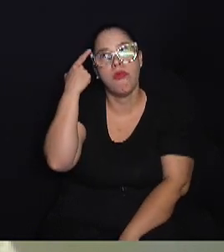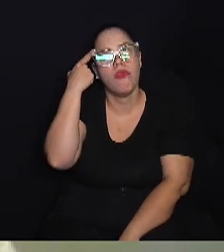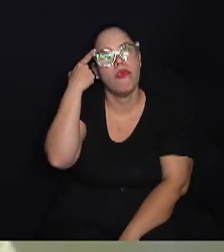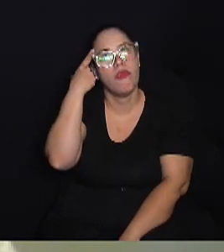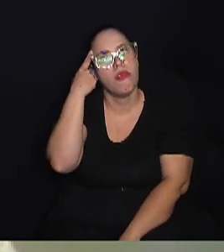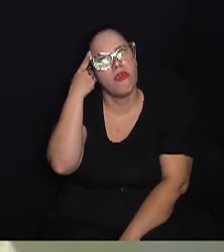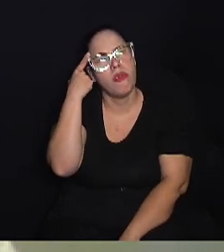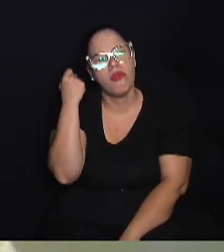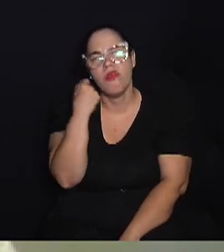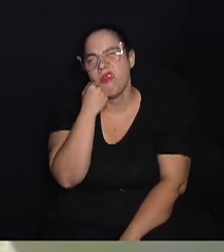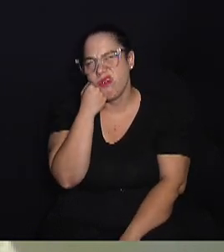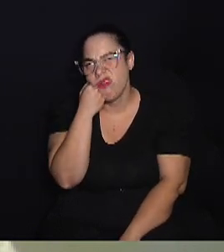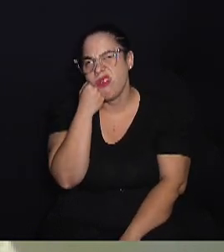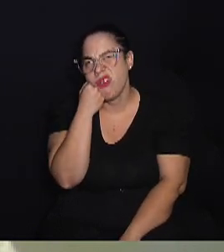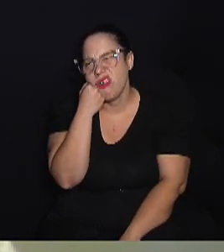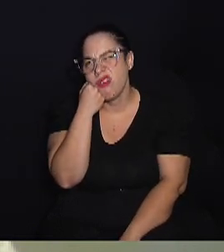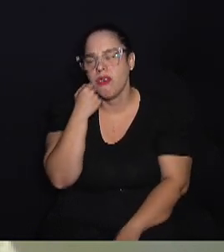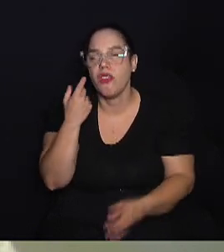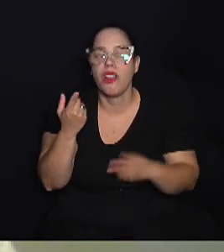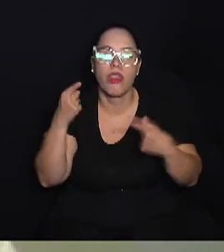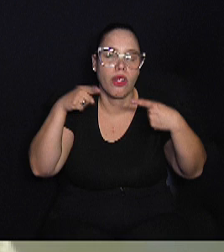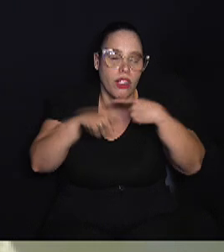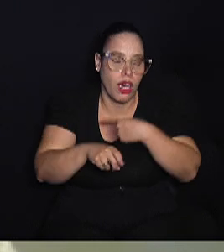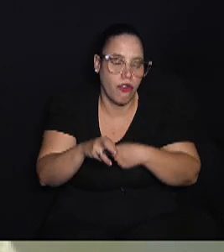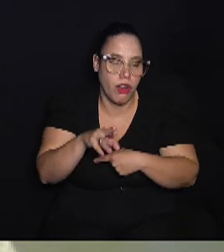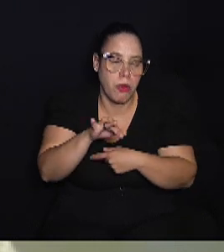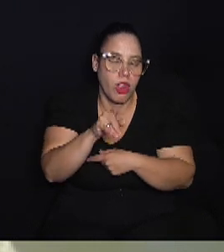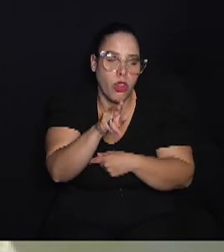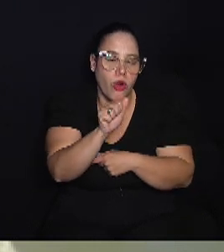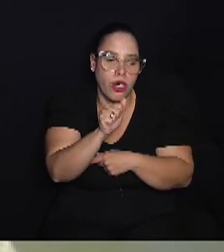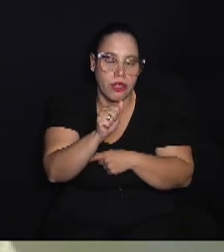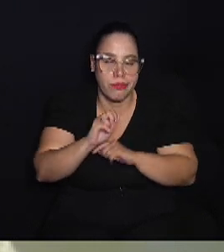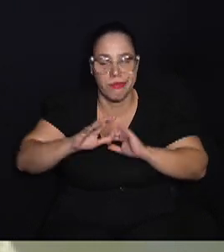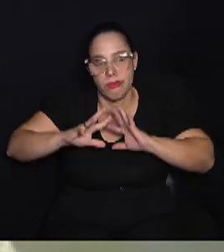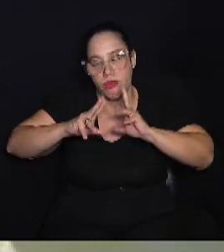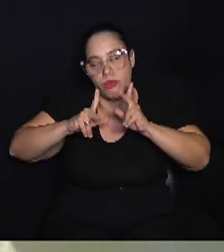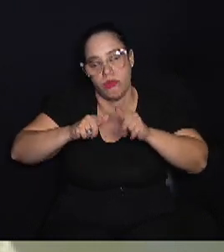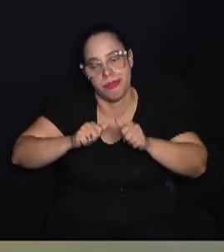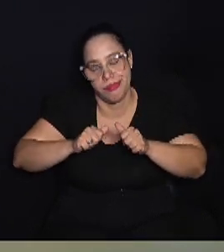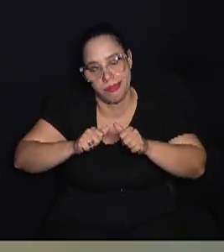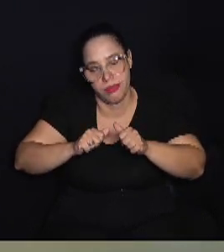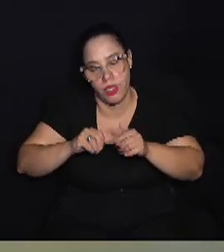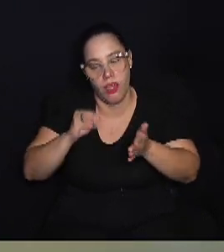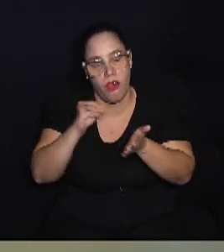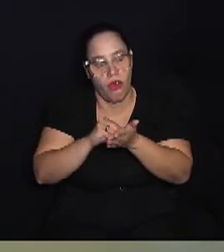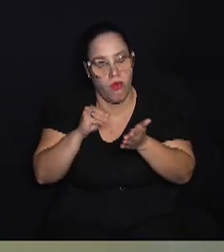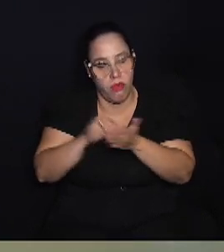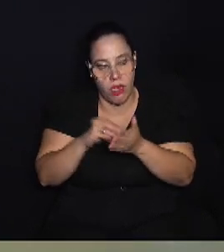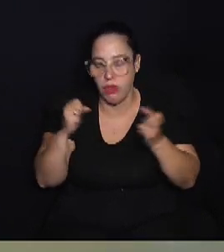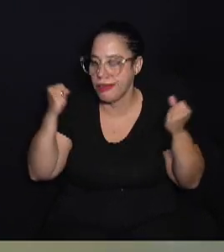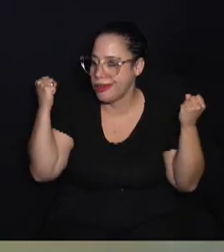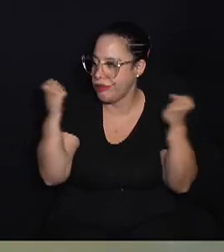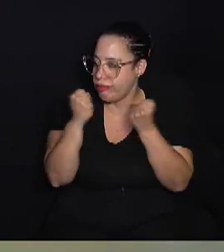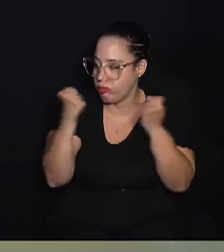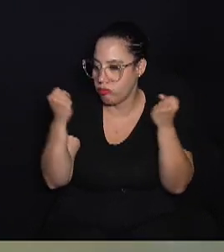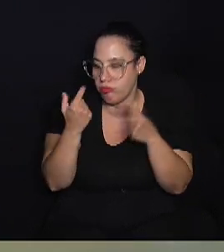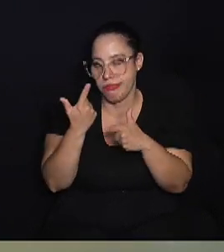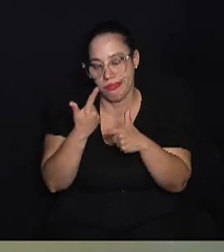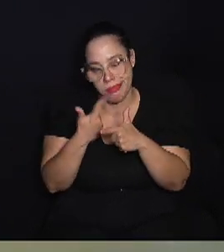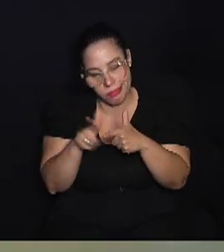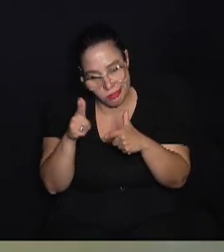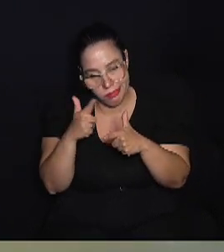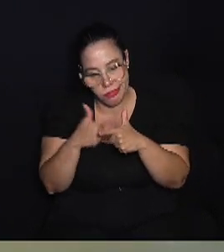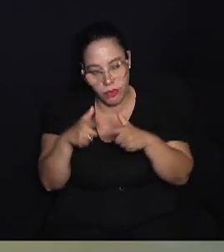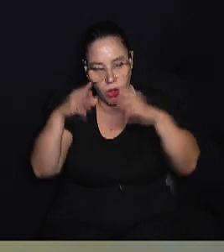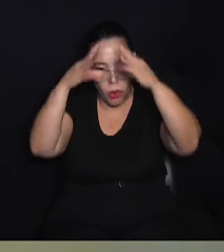doença neurodegenerativa, até que se prove o contrário, ela é inflamatória. Então, todos os hábitos nocivos e a falta de exercício físico vai gerar problemas, quadros